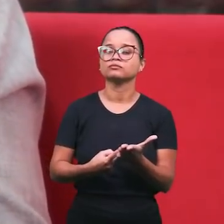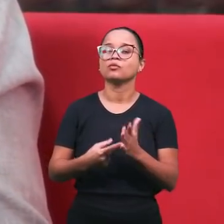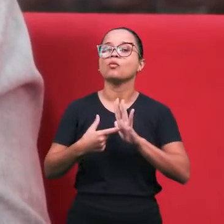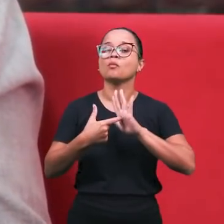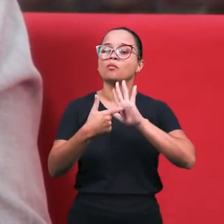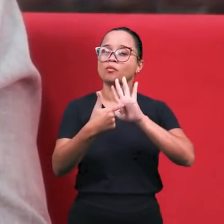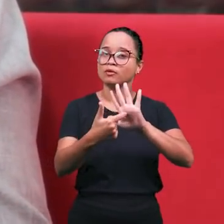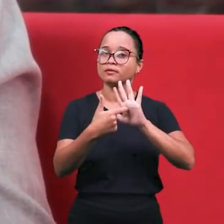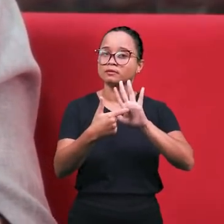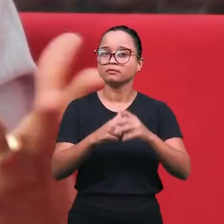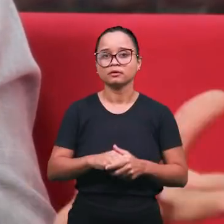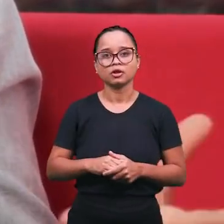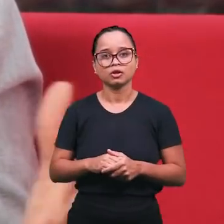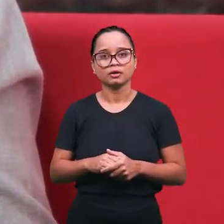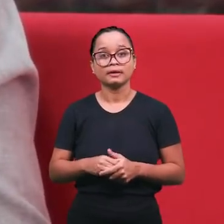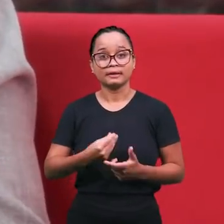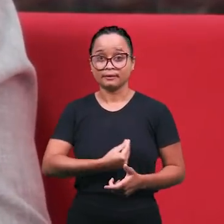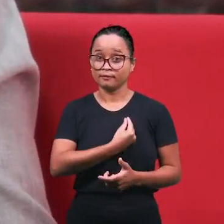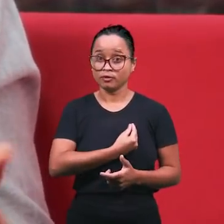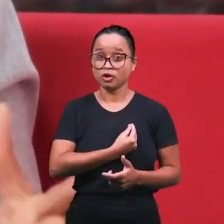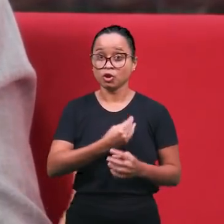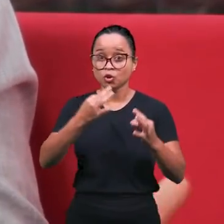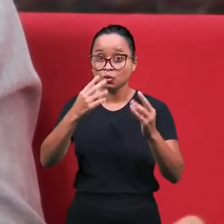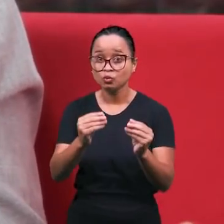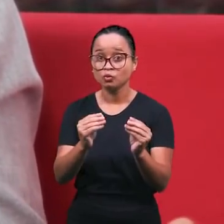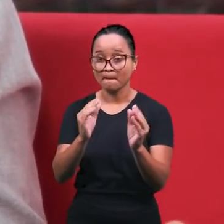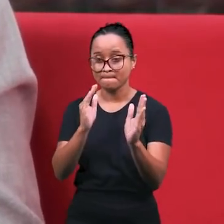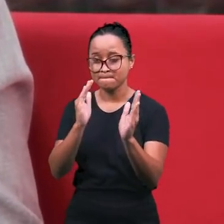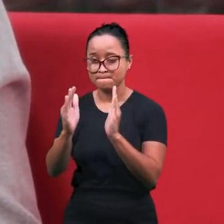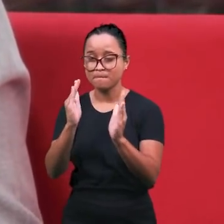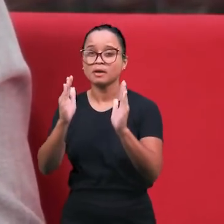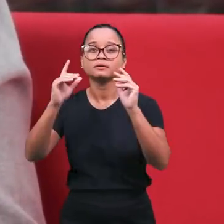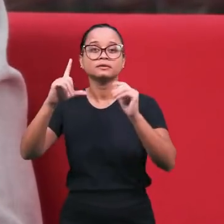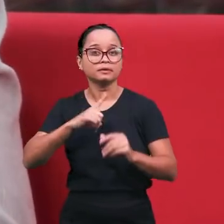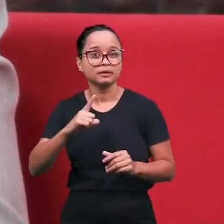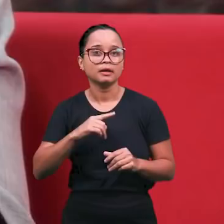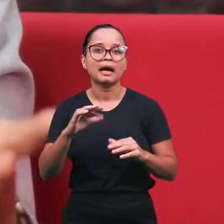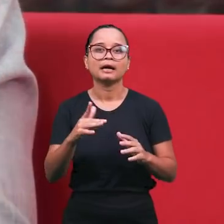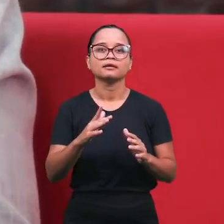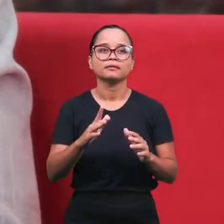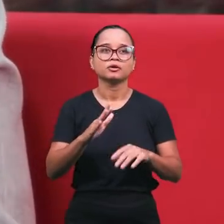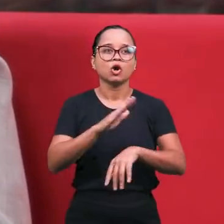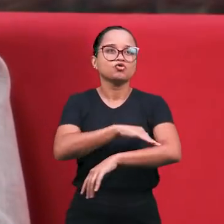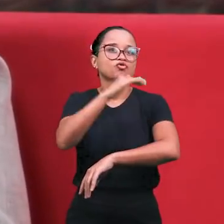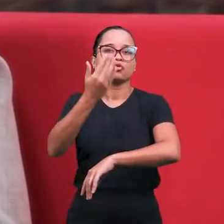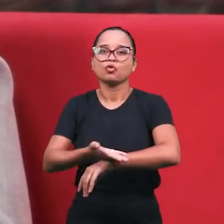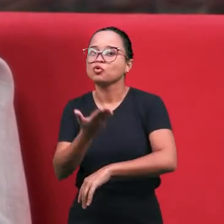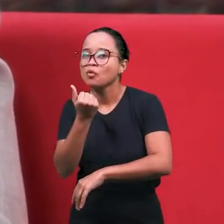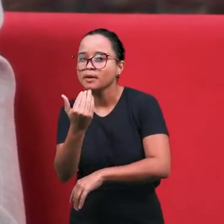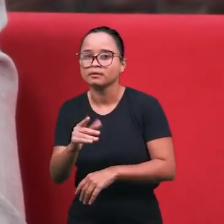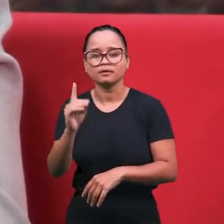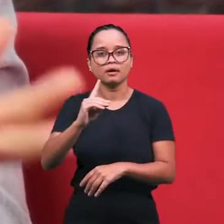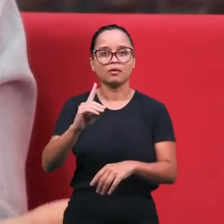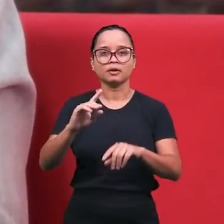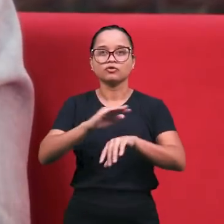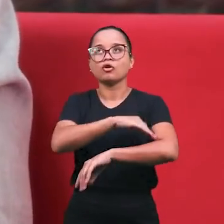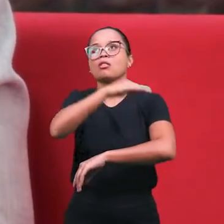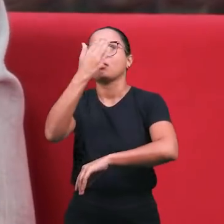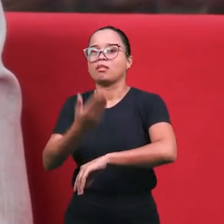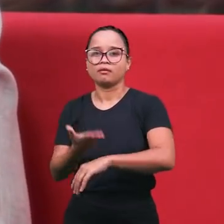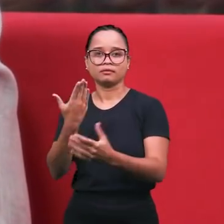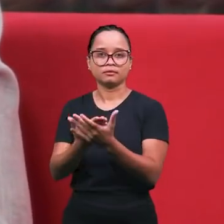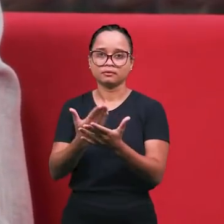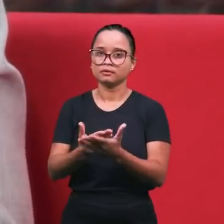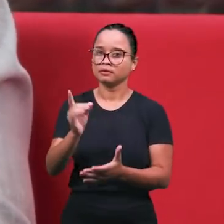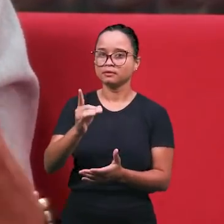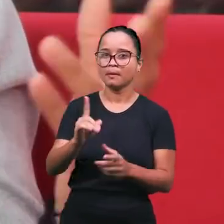acordos, mostrando que na vida tudo você tem um momento, não é isso? Você não passa o dia inteiro comendo e nem passa o dia inteiro